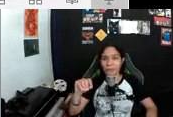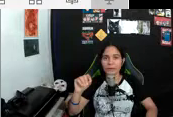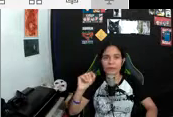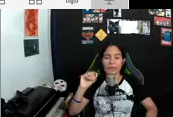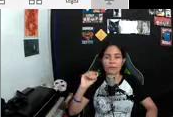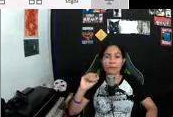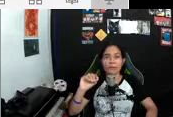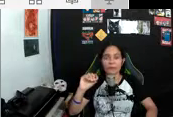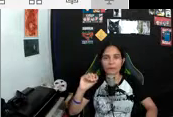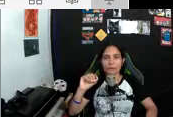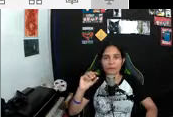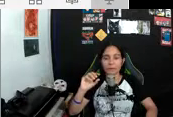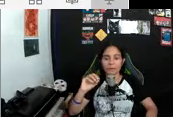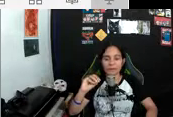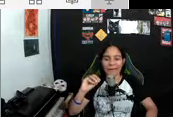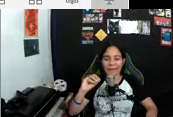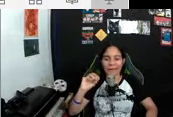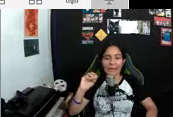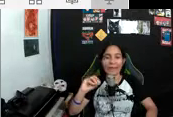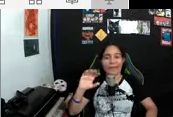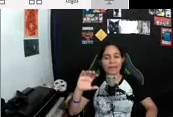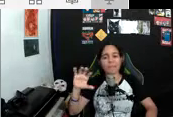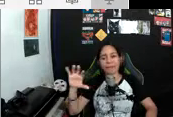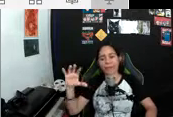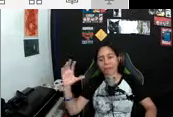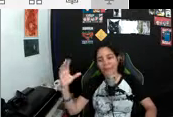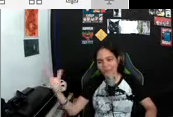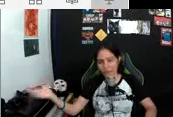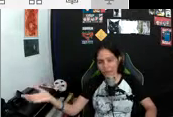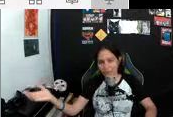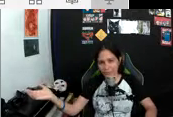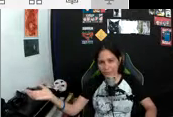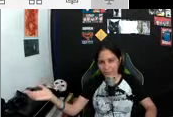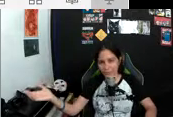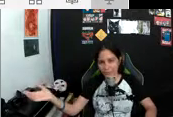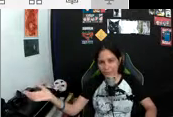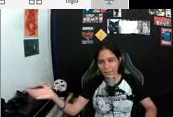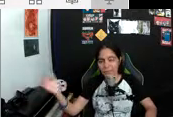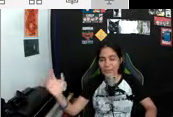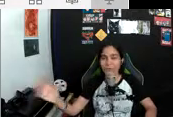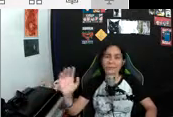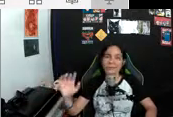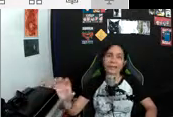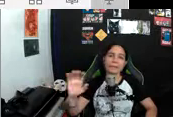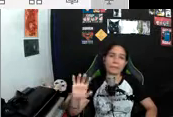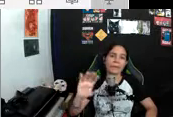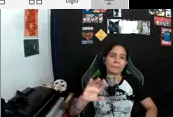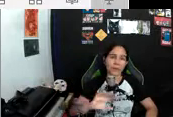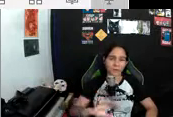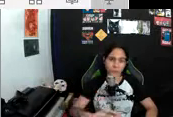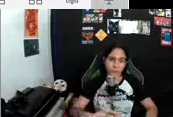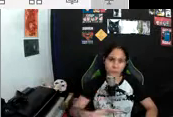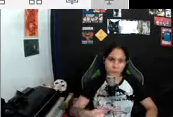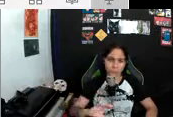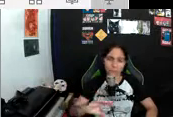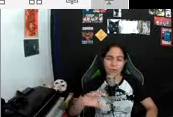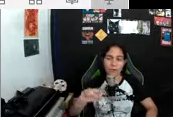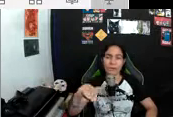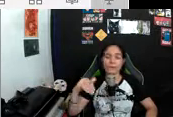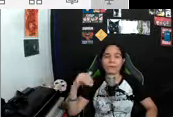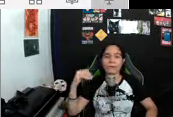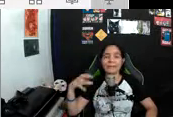precisam ter cuidado quando vocês forem falar da enfermagem e dos